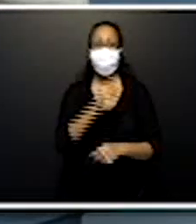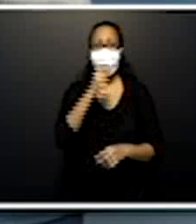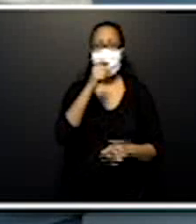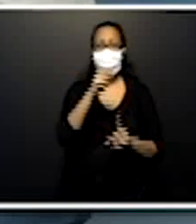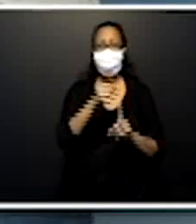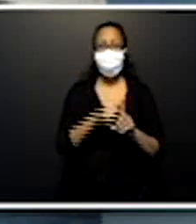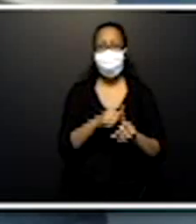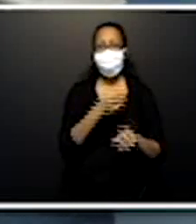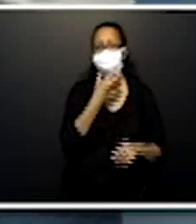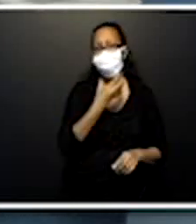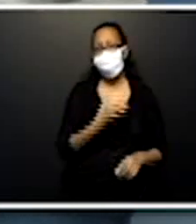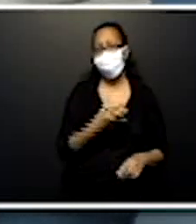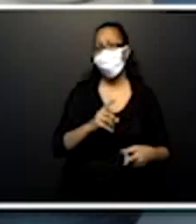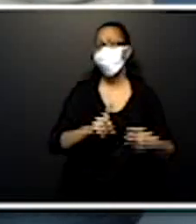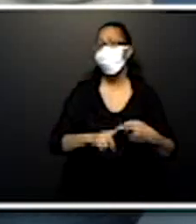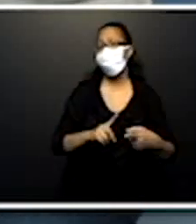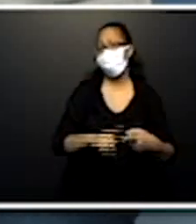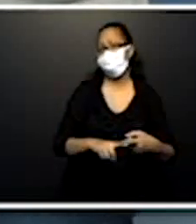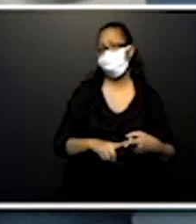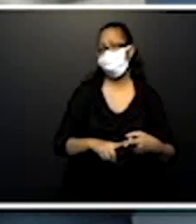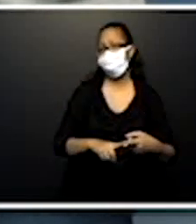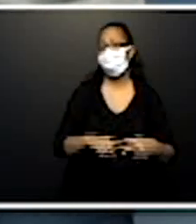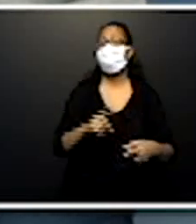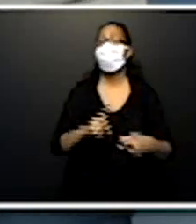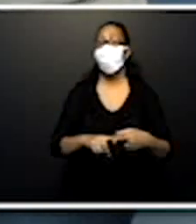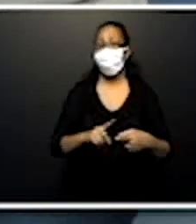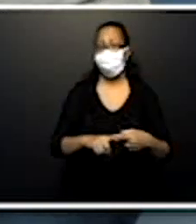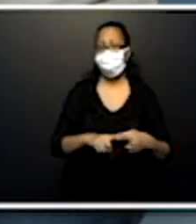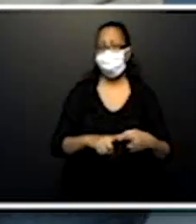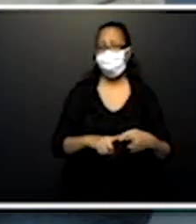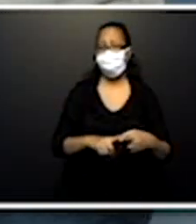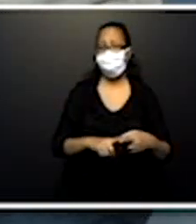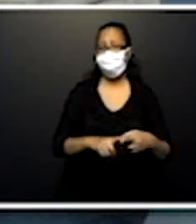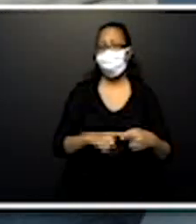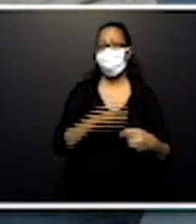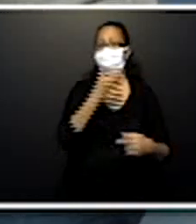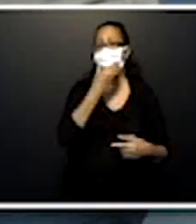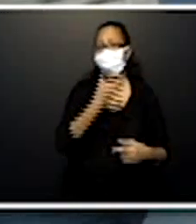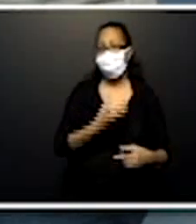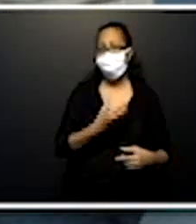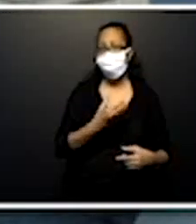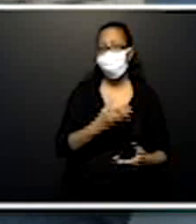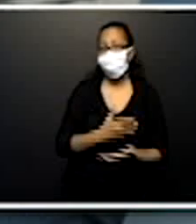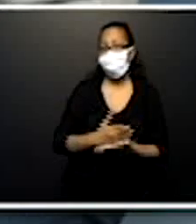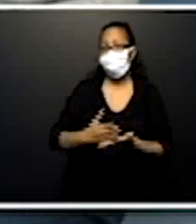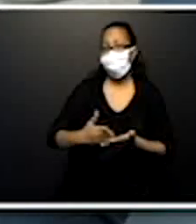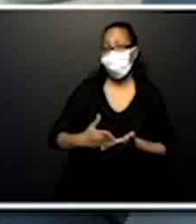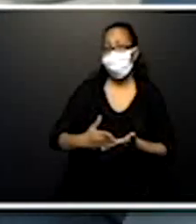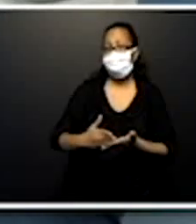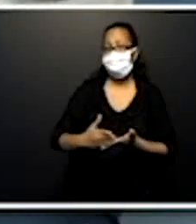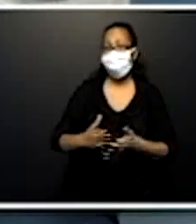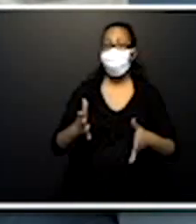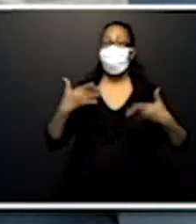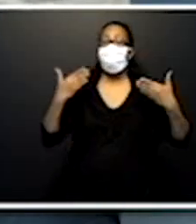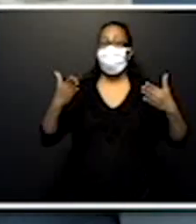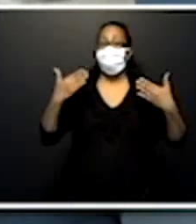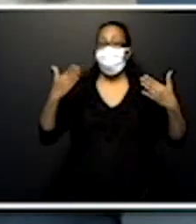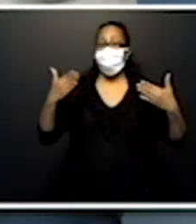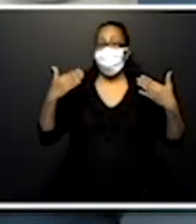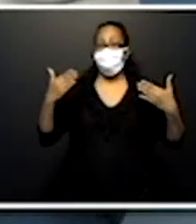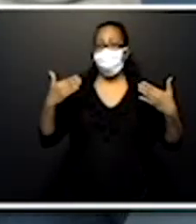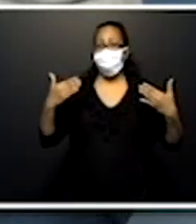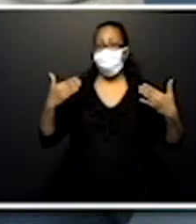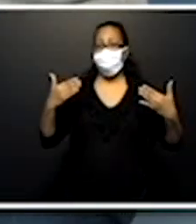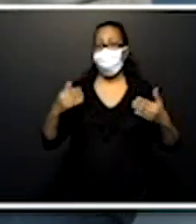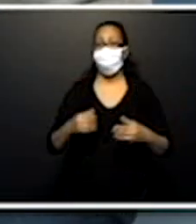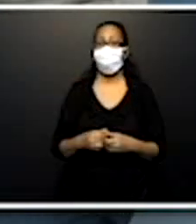por que espero dezembro? Porque dezembro é quando a gente inicia aí o verão, o calor, né? A estação que nos traz